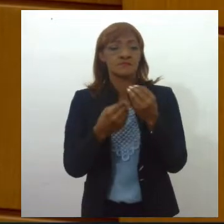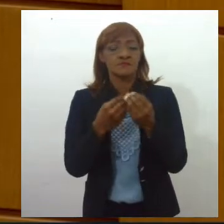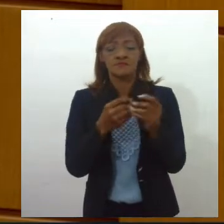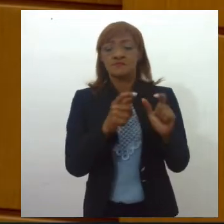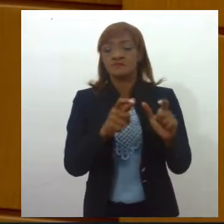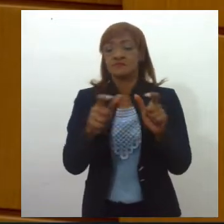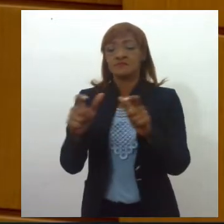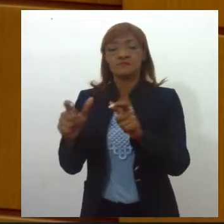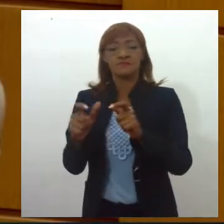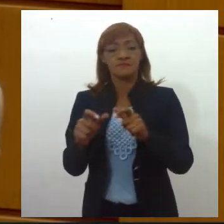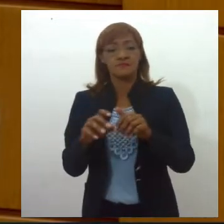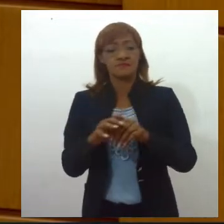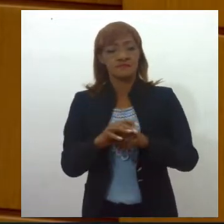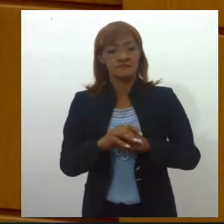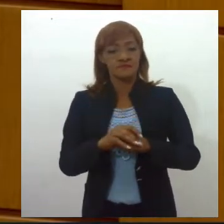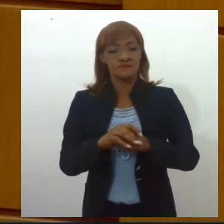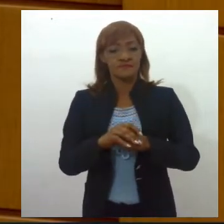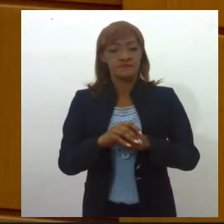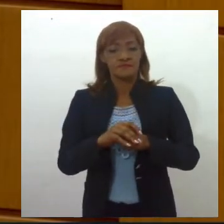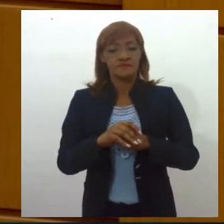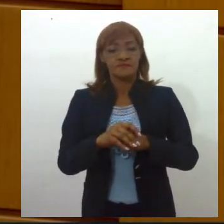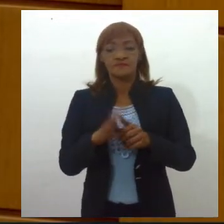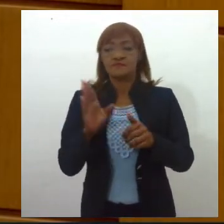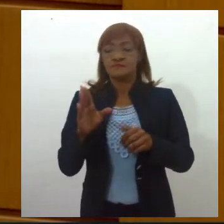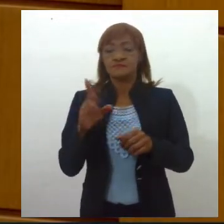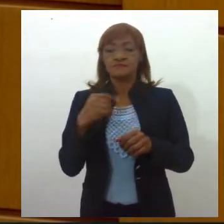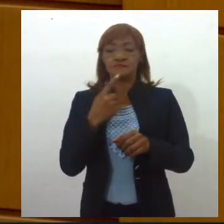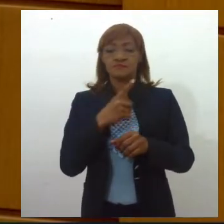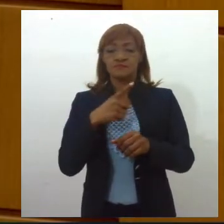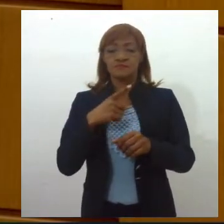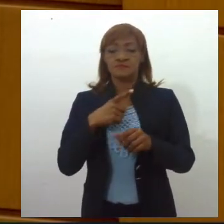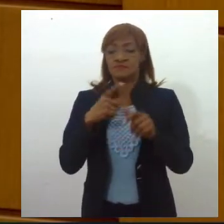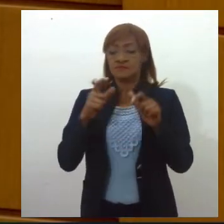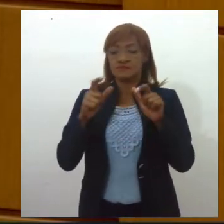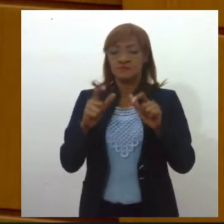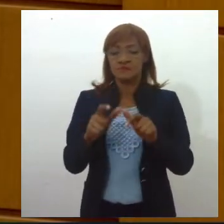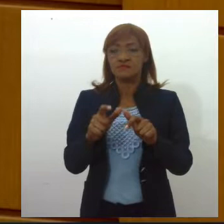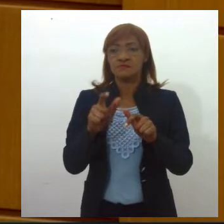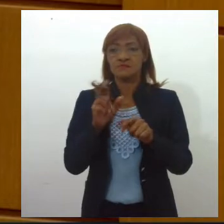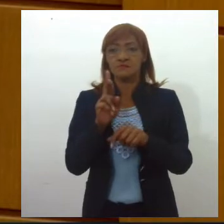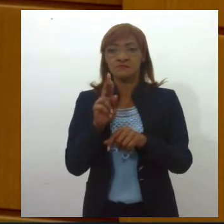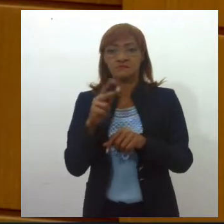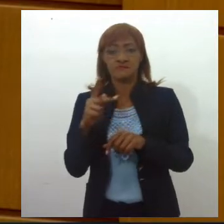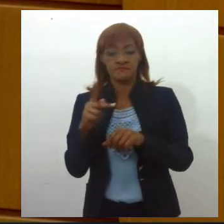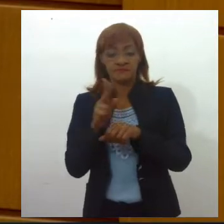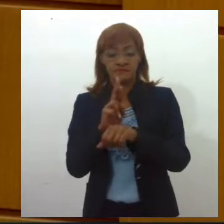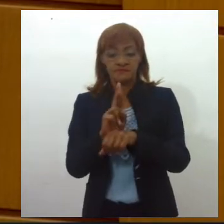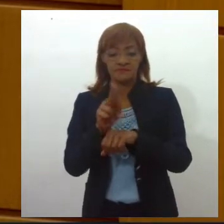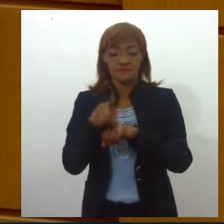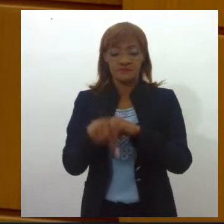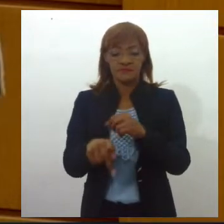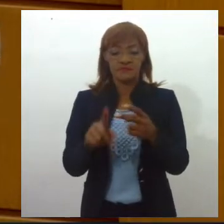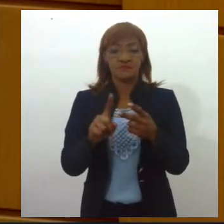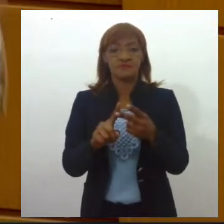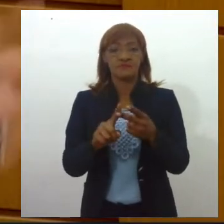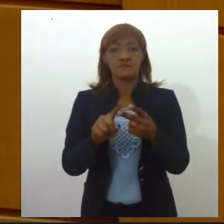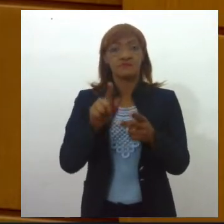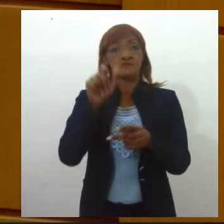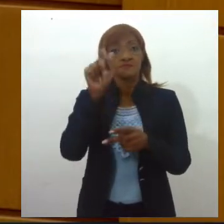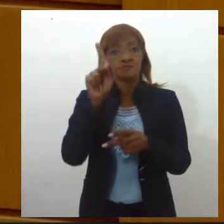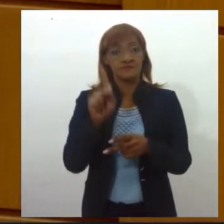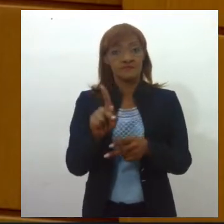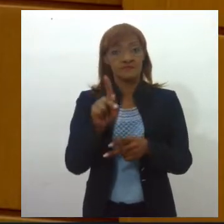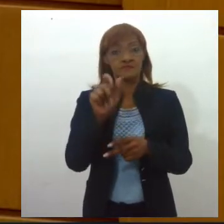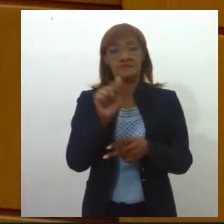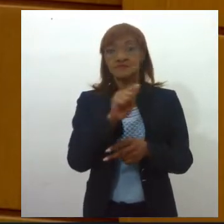regiões, não só ali onde a gente tem a nossa base, Ribeirópolis, Nossa Senhora Aparecida, Moita, São Miguel